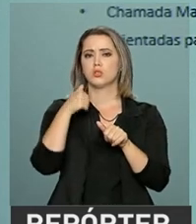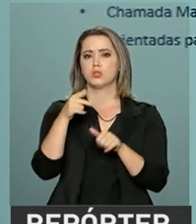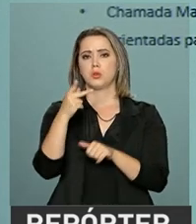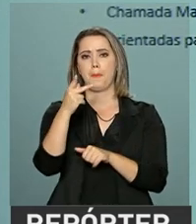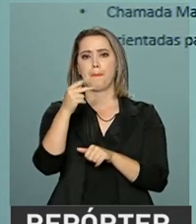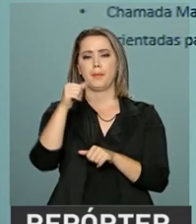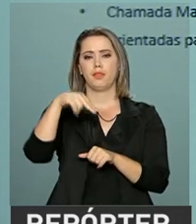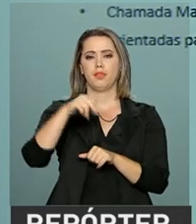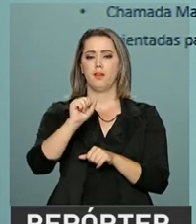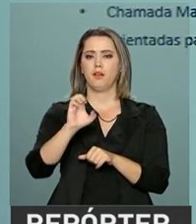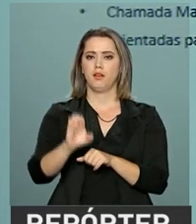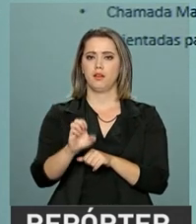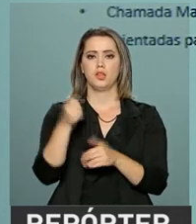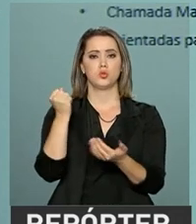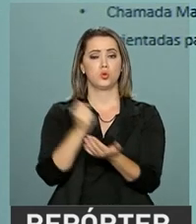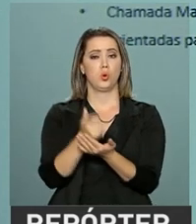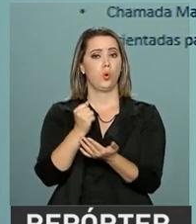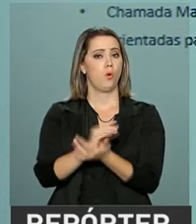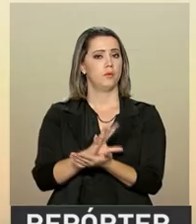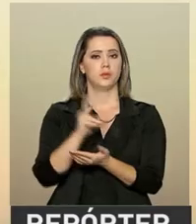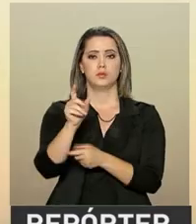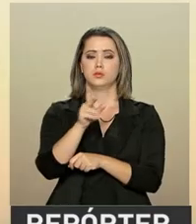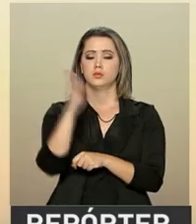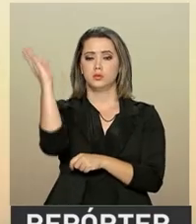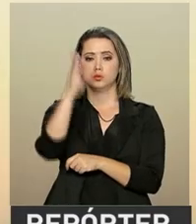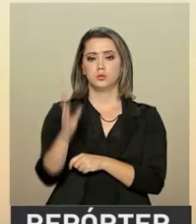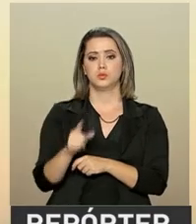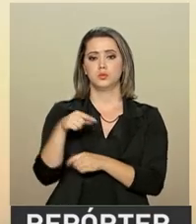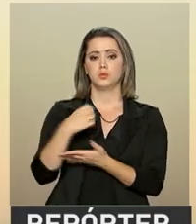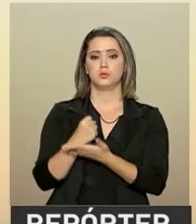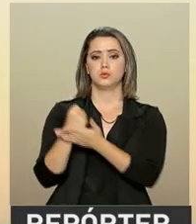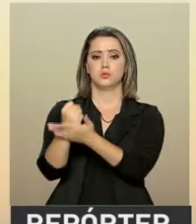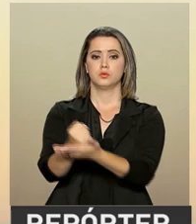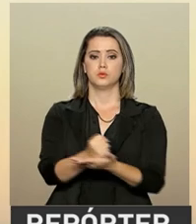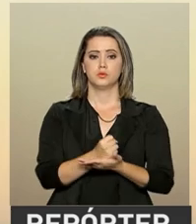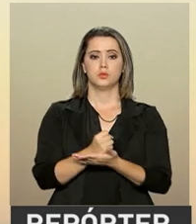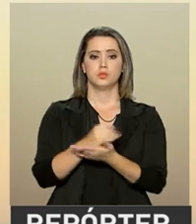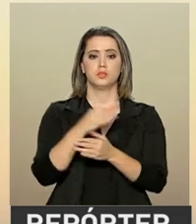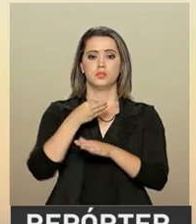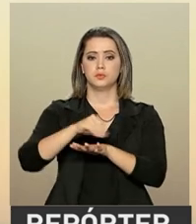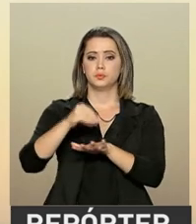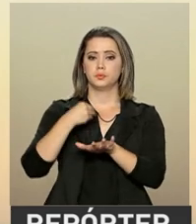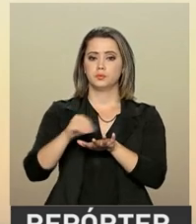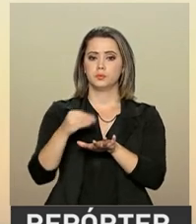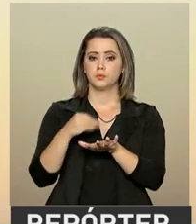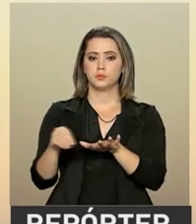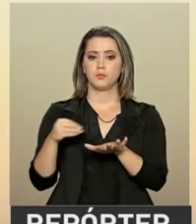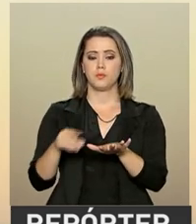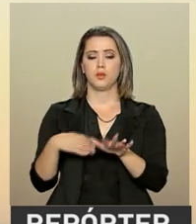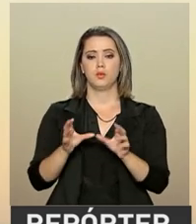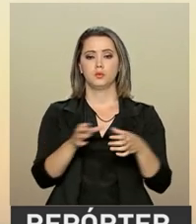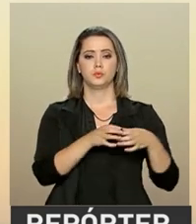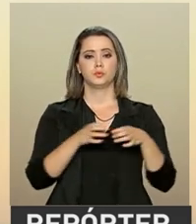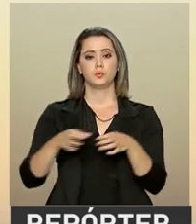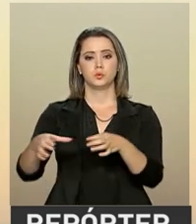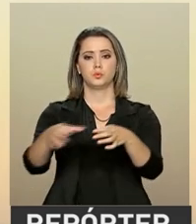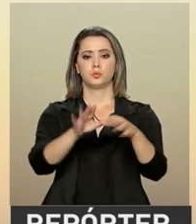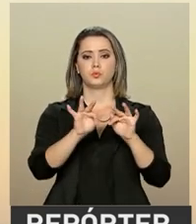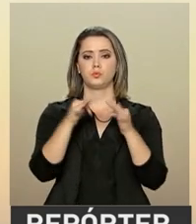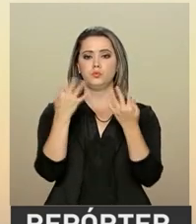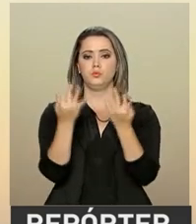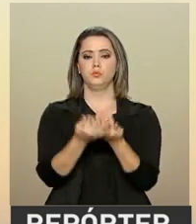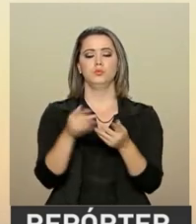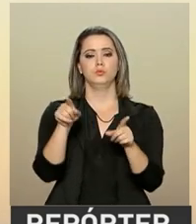penai e compras públicas em todo o Brasil disponibilizando as informações para as organizações dos Agricultores